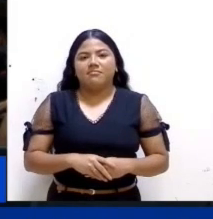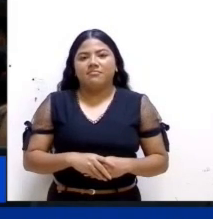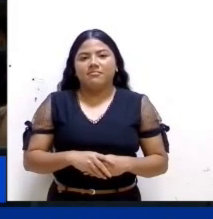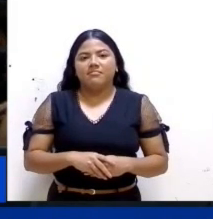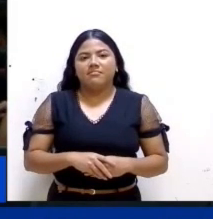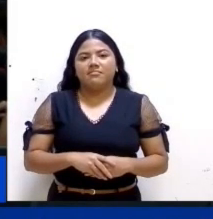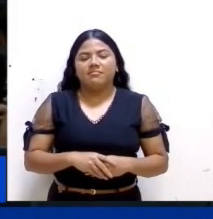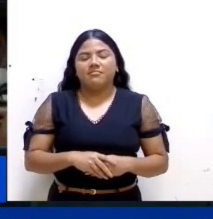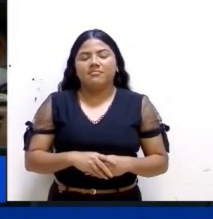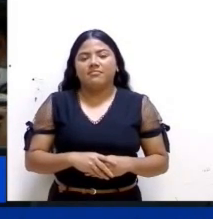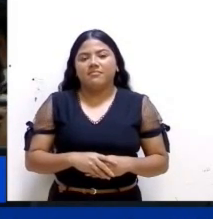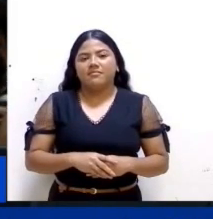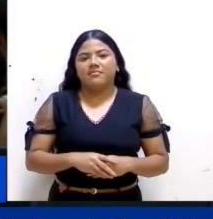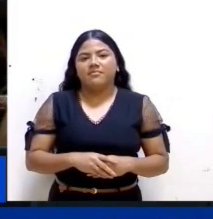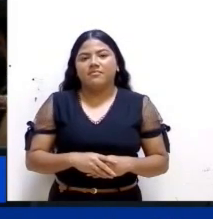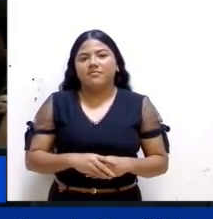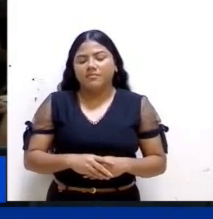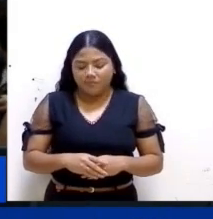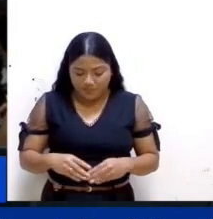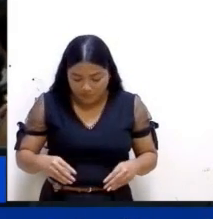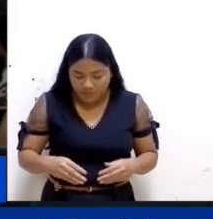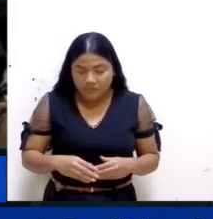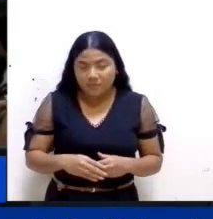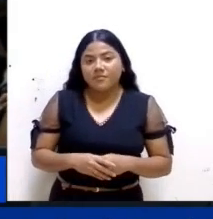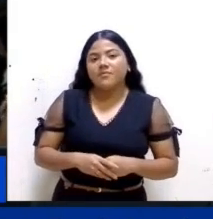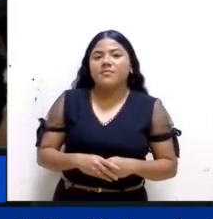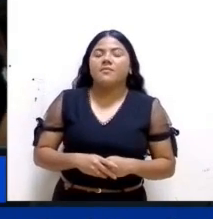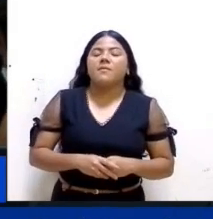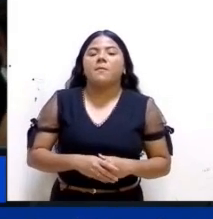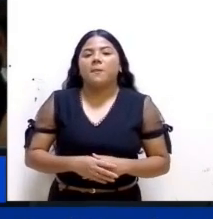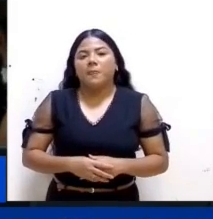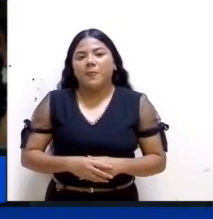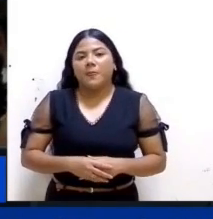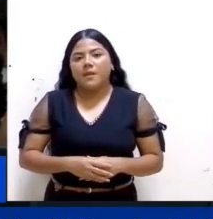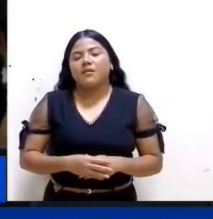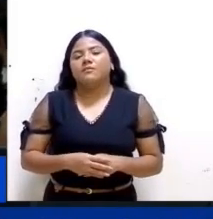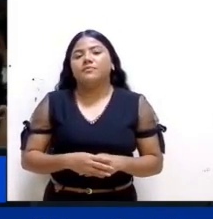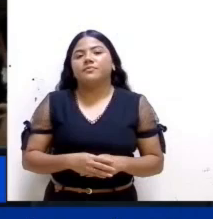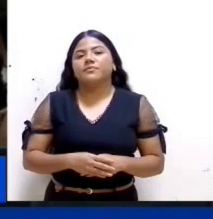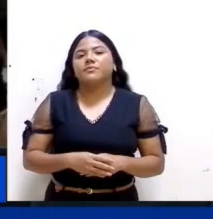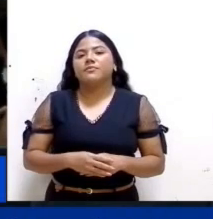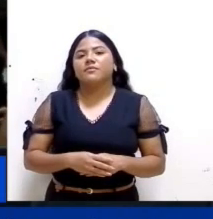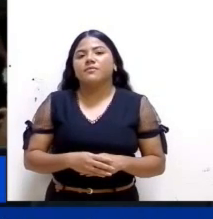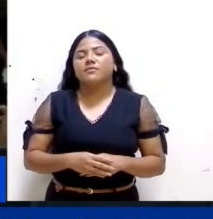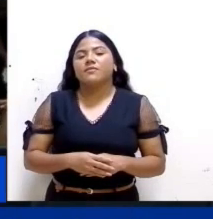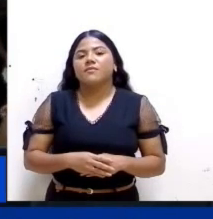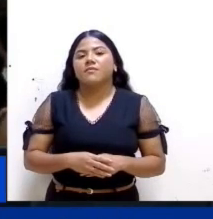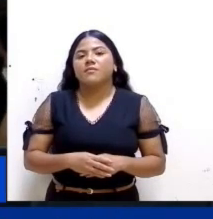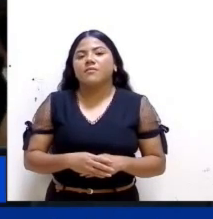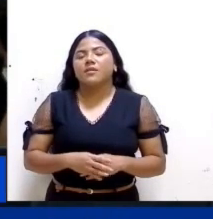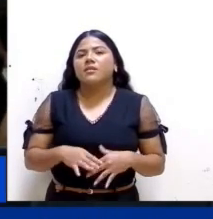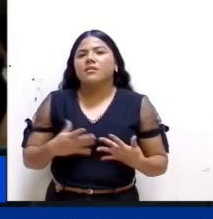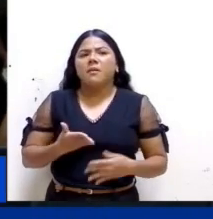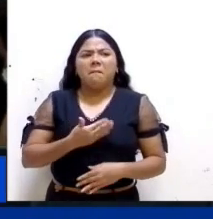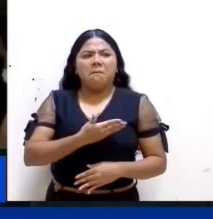Não existe isso. Ou pelo menos não deveria. Por questões, por